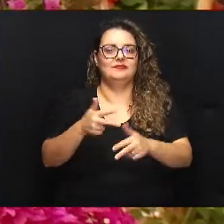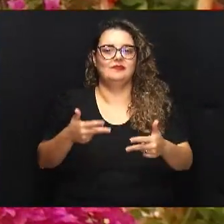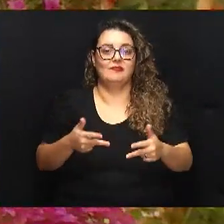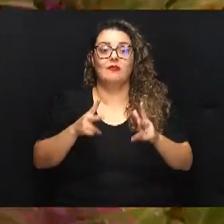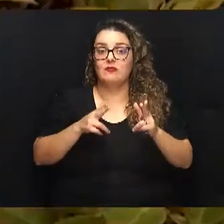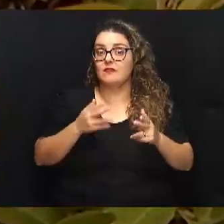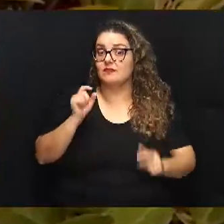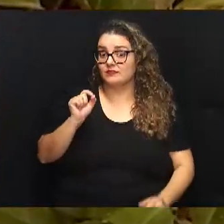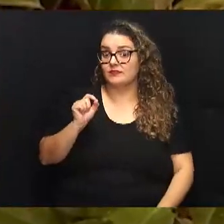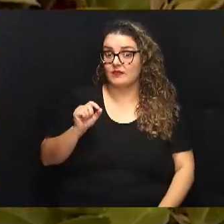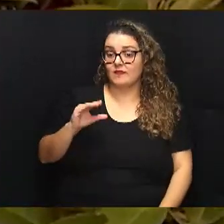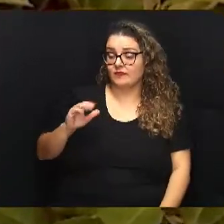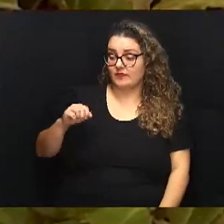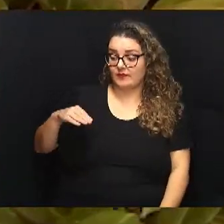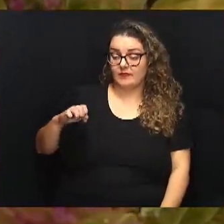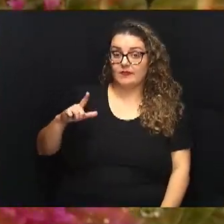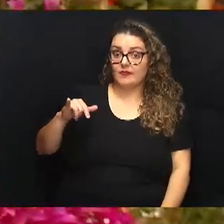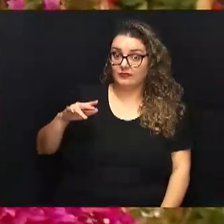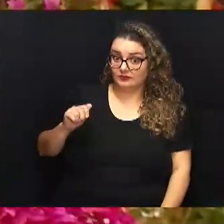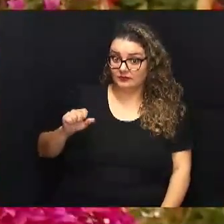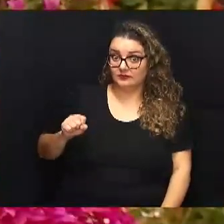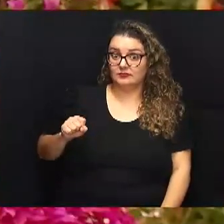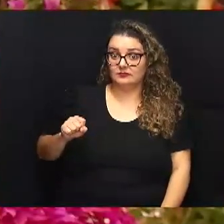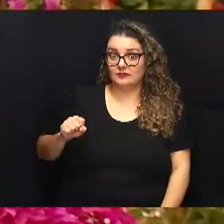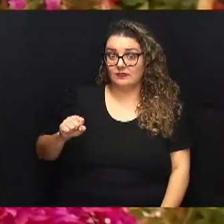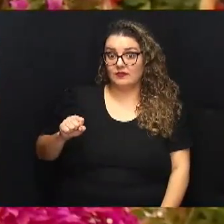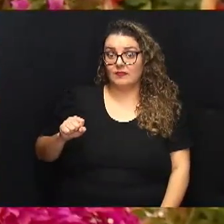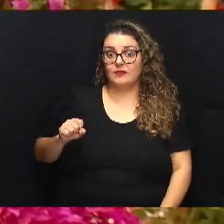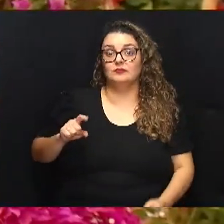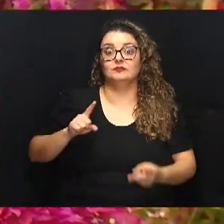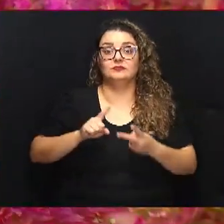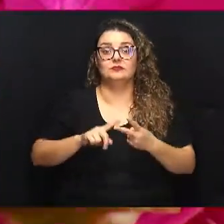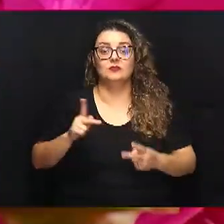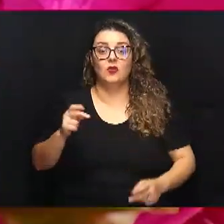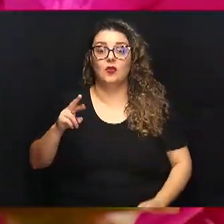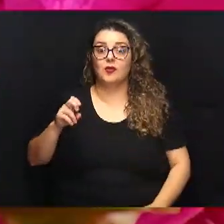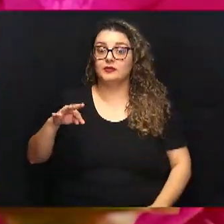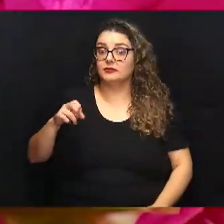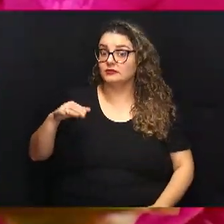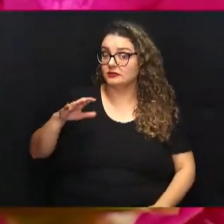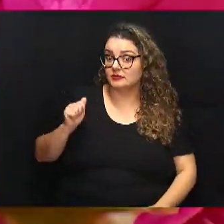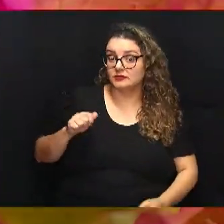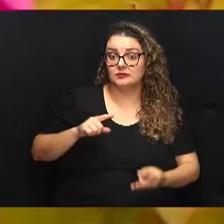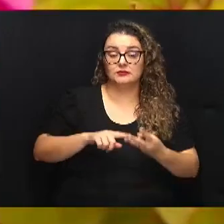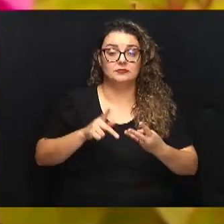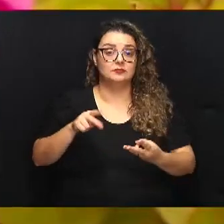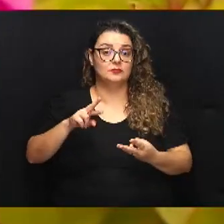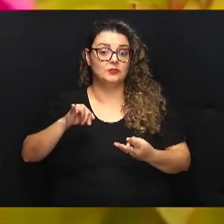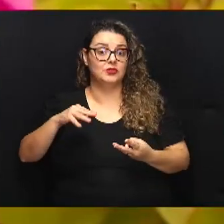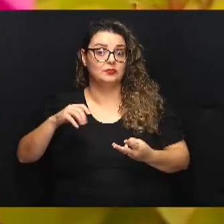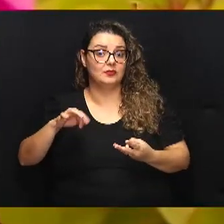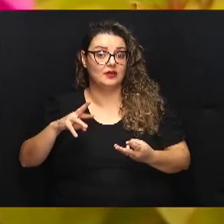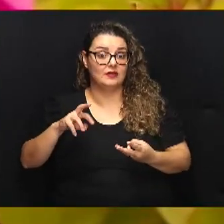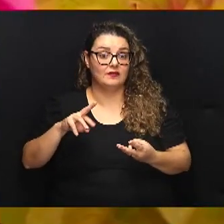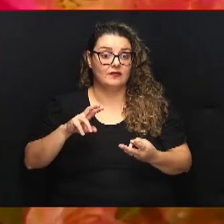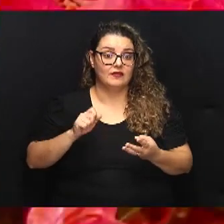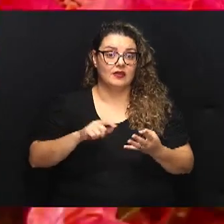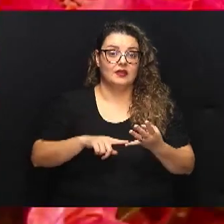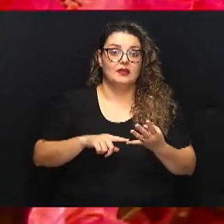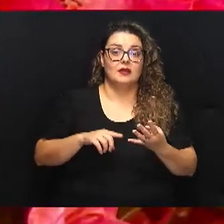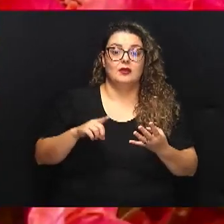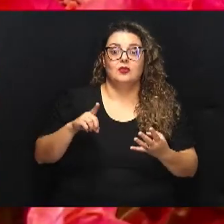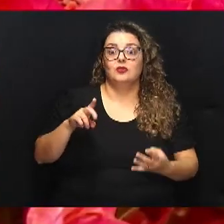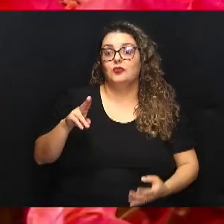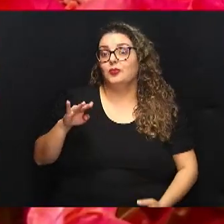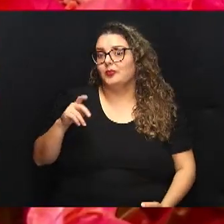como as camélias, que agora é a época dela, as hortênsias, as primaveras, adubando,